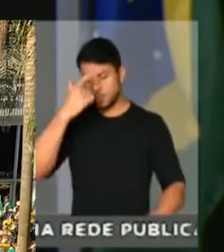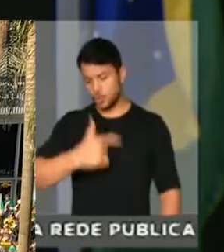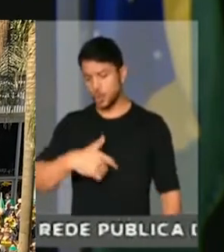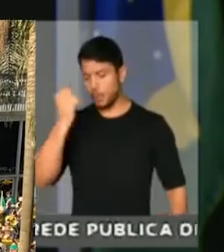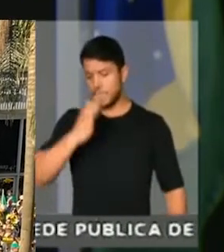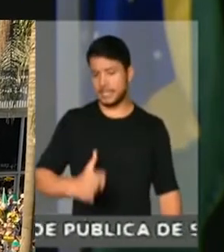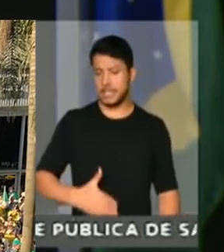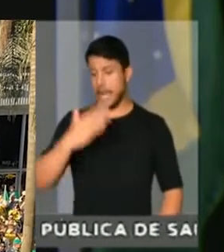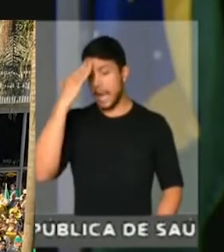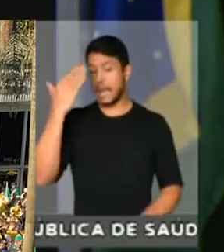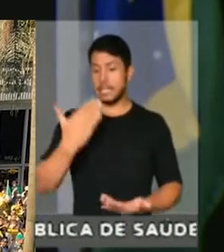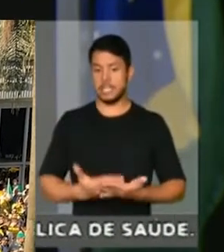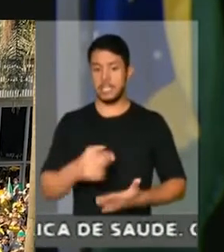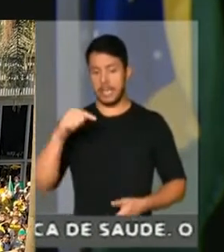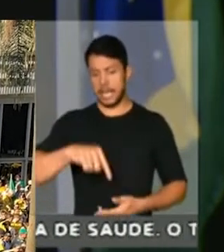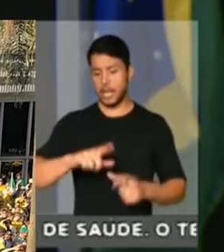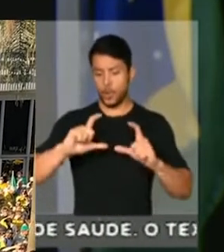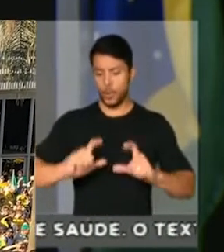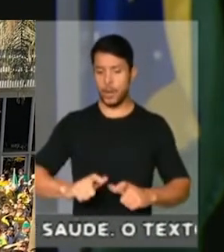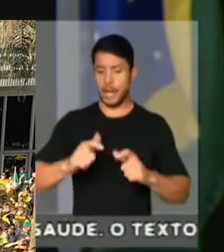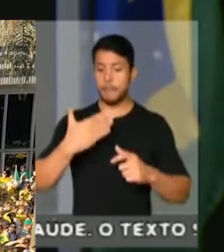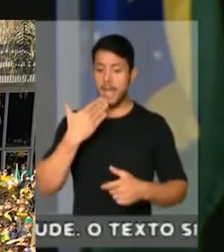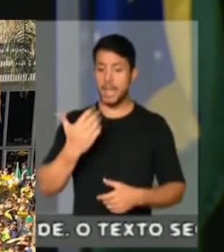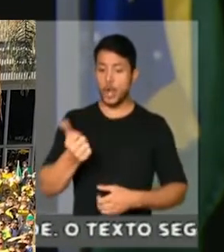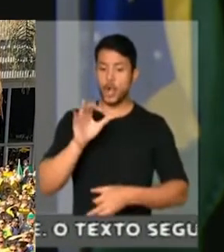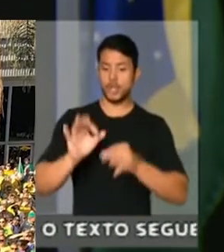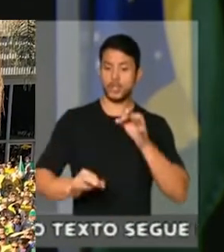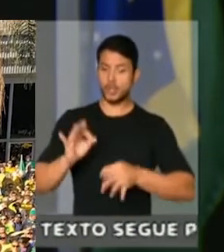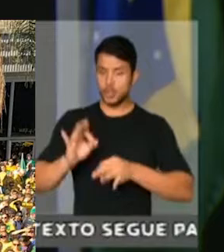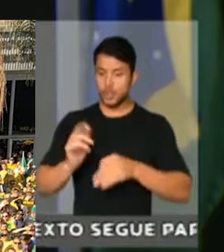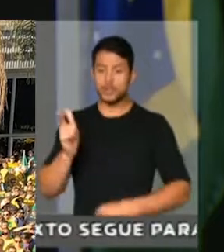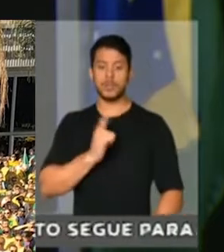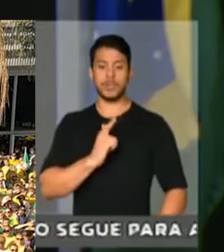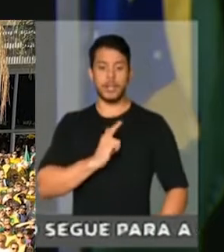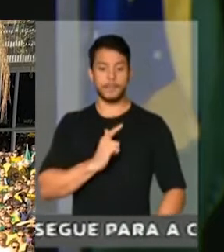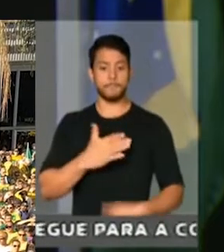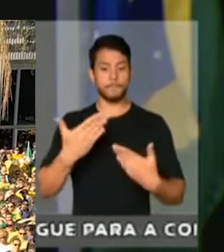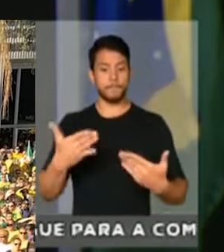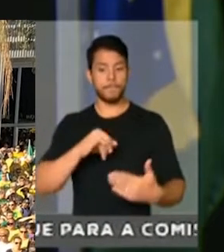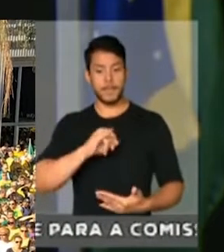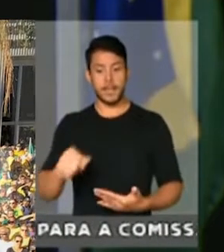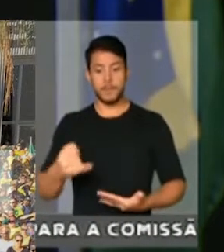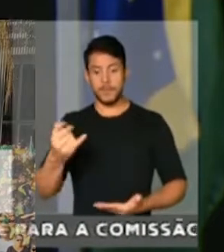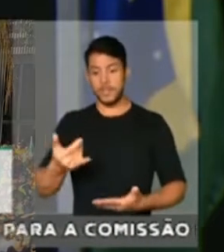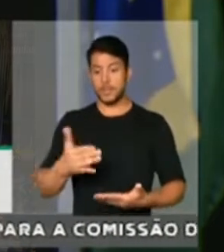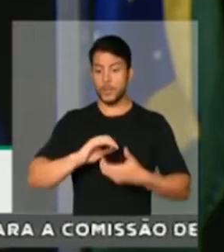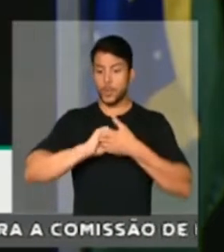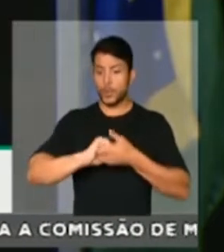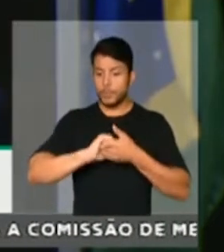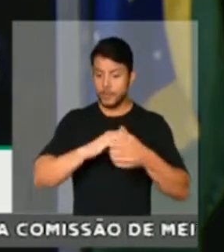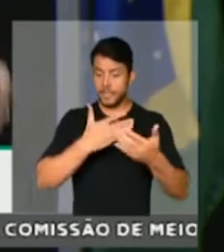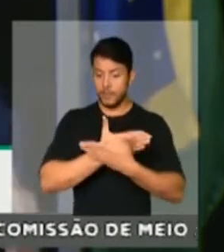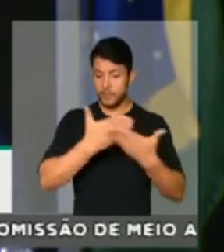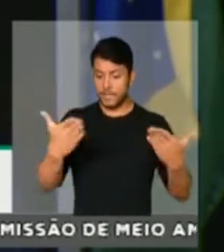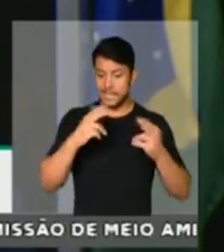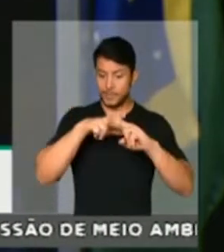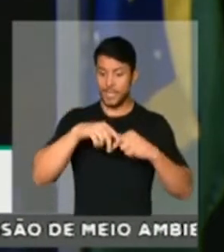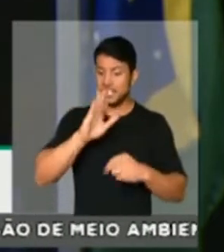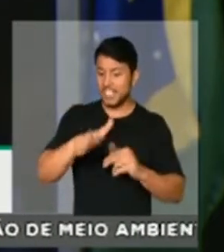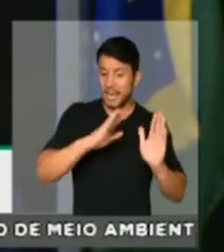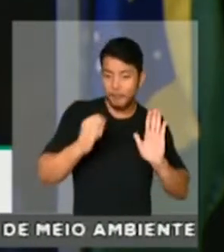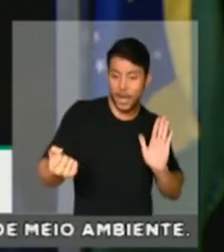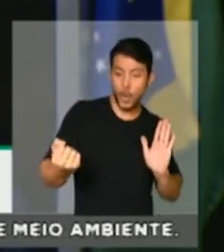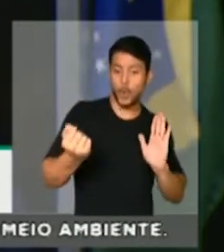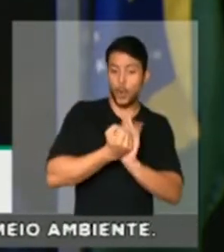mais justo e melhor. E quero saudar a população por ter feito isso. Ficou marcado na história